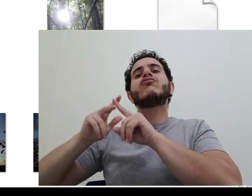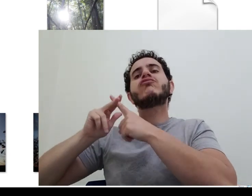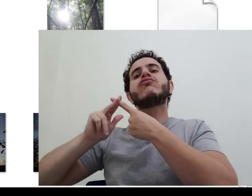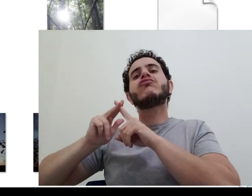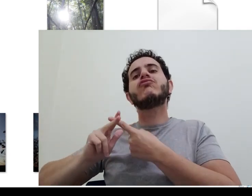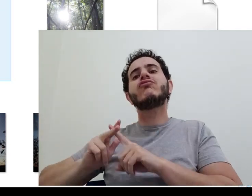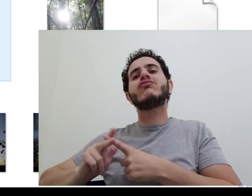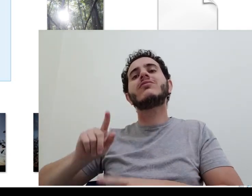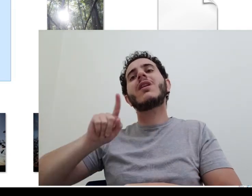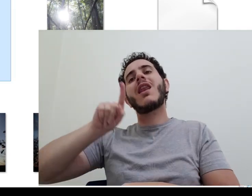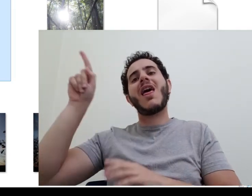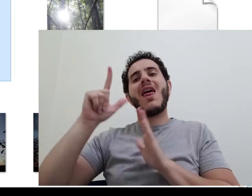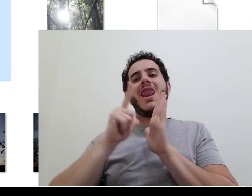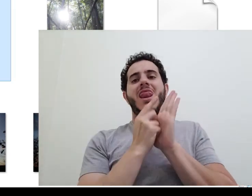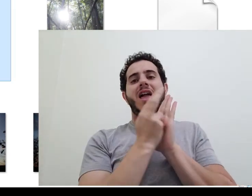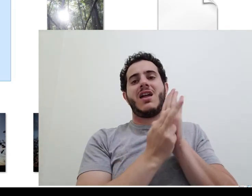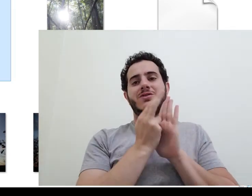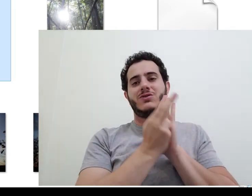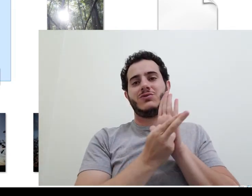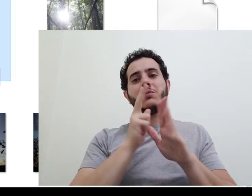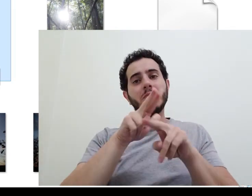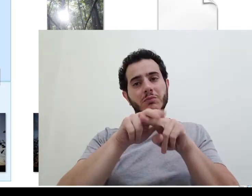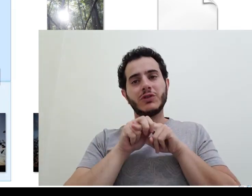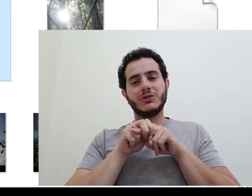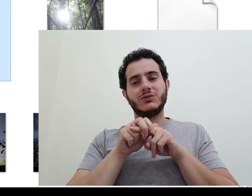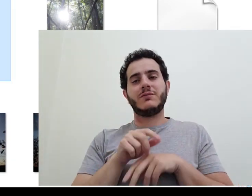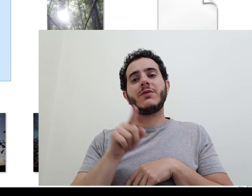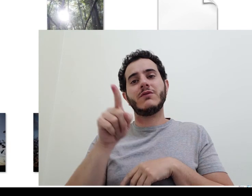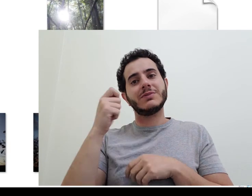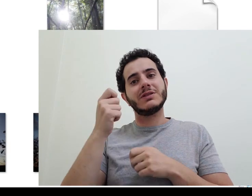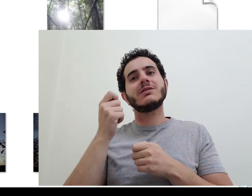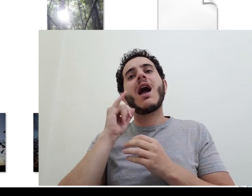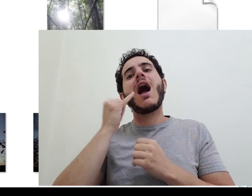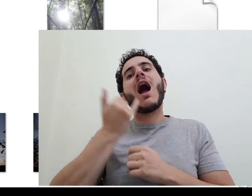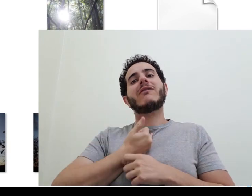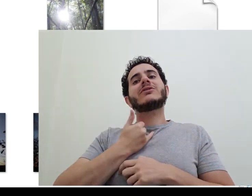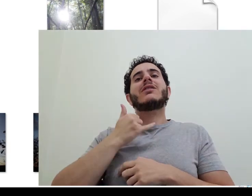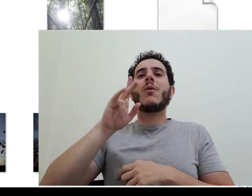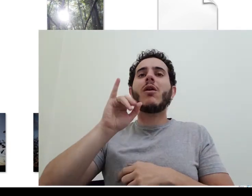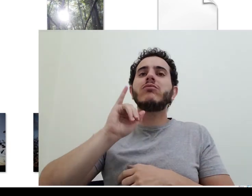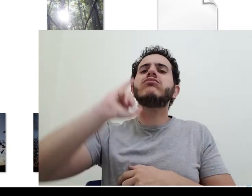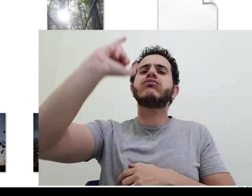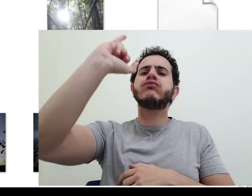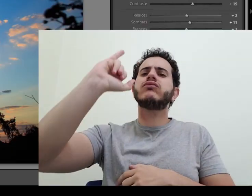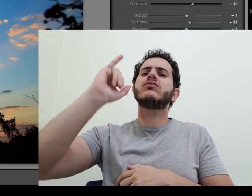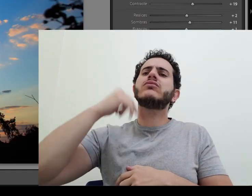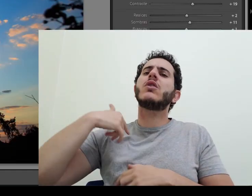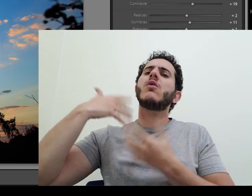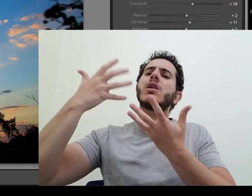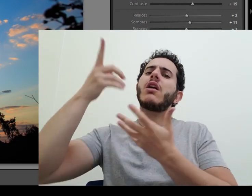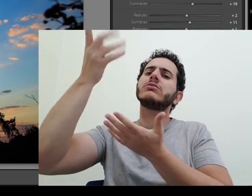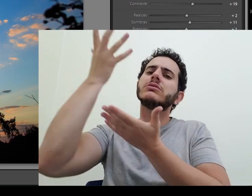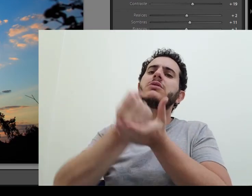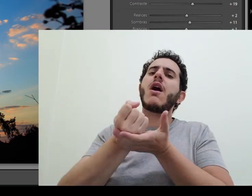lado. Cada foto tem um arquivo XMP do lado. Repara que aqui eu estou com as fotos brutas. Ó. Vou voltar lá para o Lightroom, vou